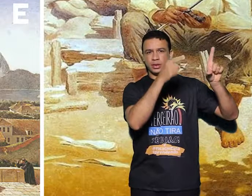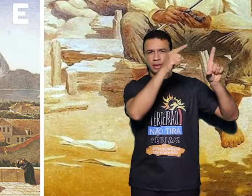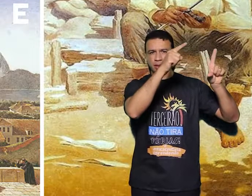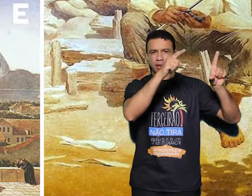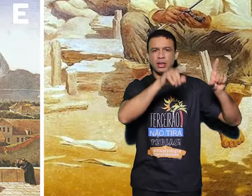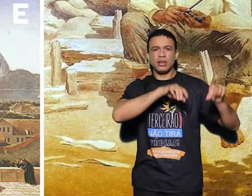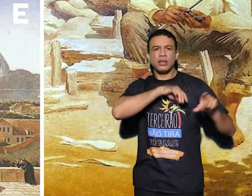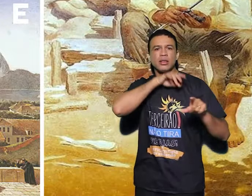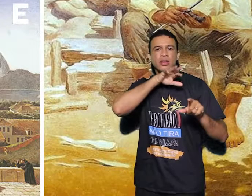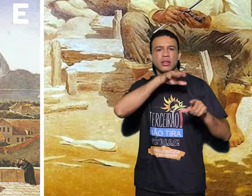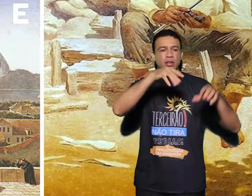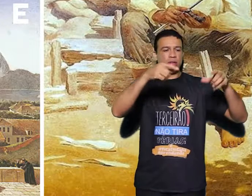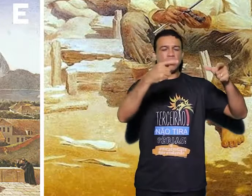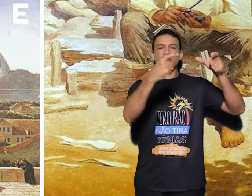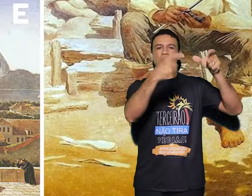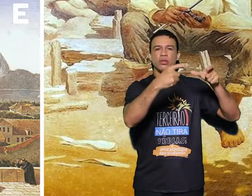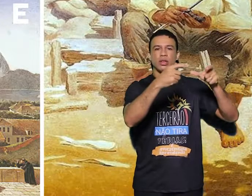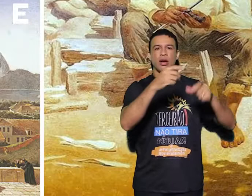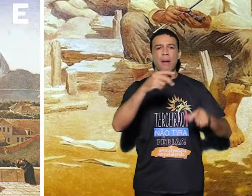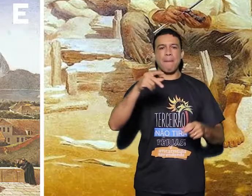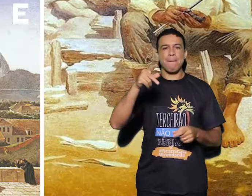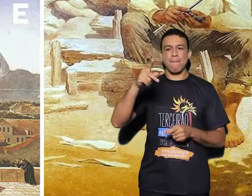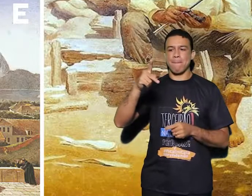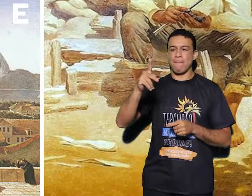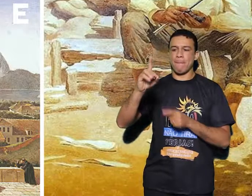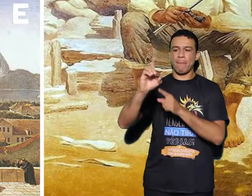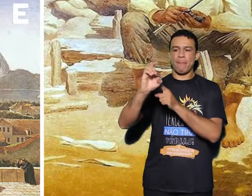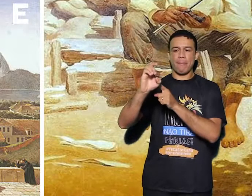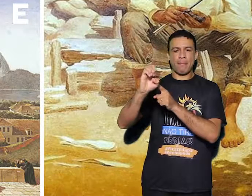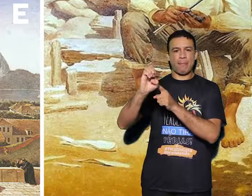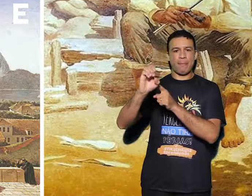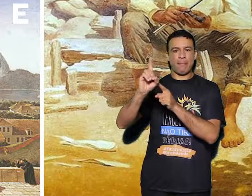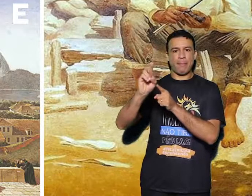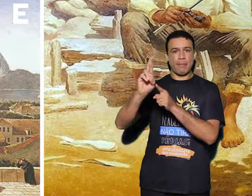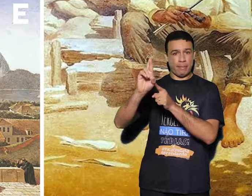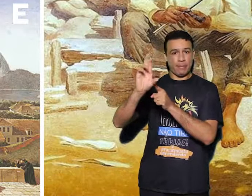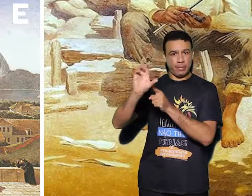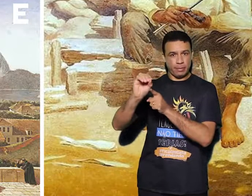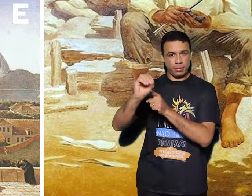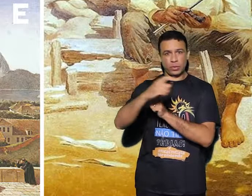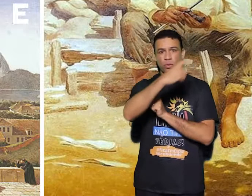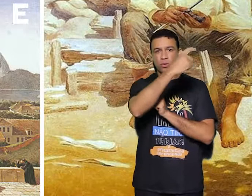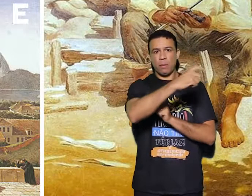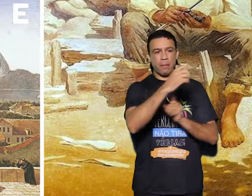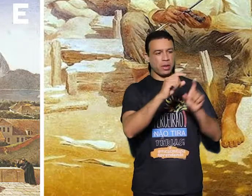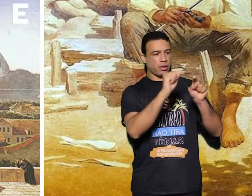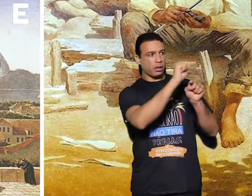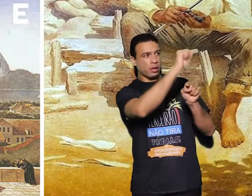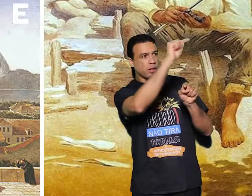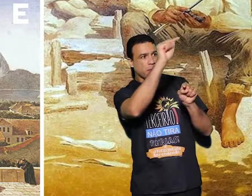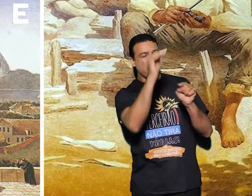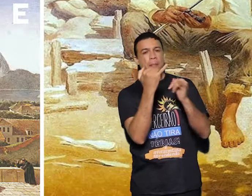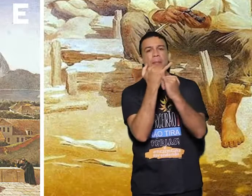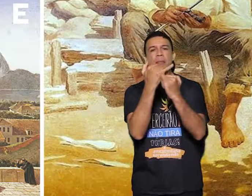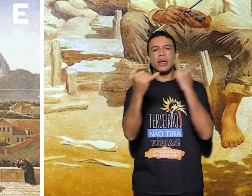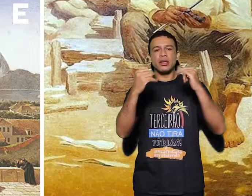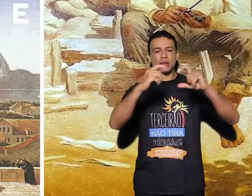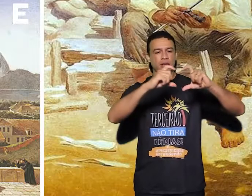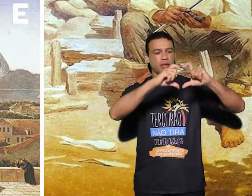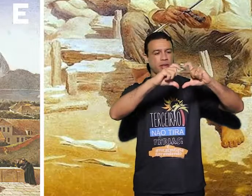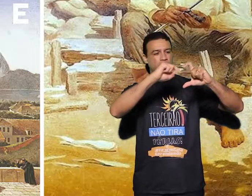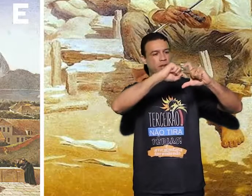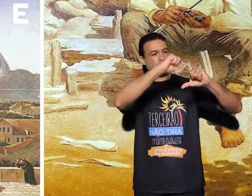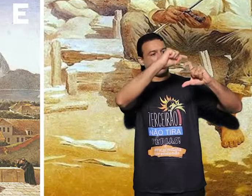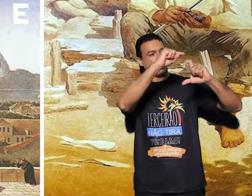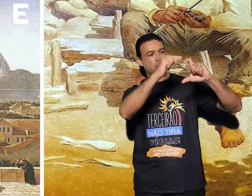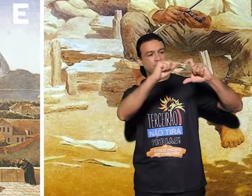dragões imperiais e a posição de Dom Pedro I se encontra, eles formam um desenho de um coração. Observem com calma aí. Então, por